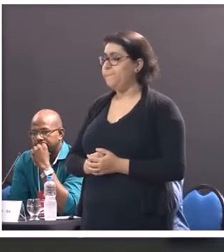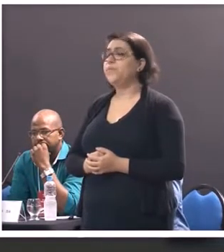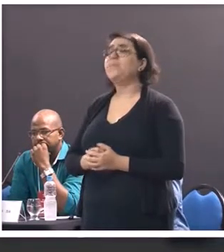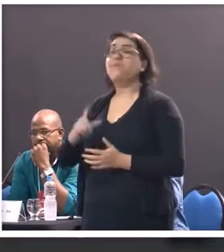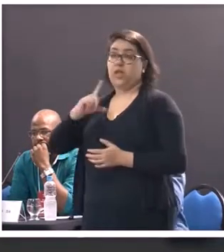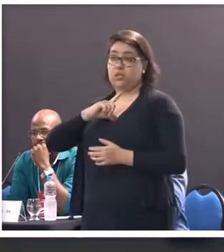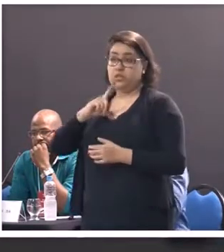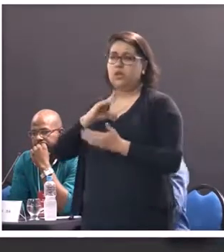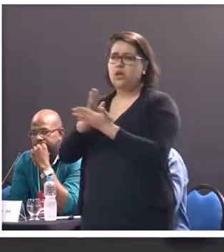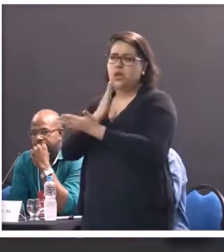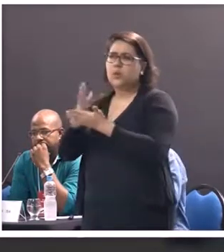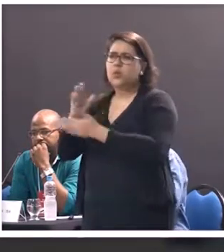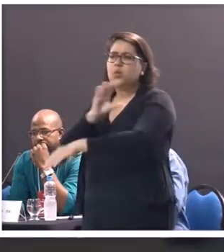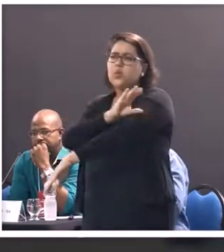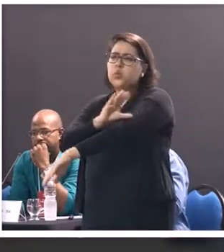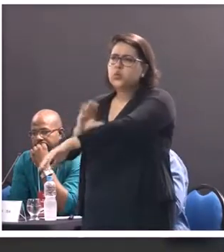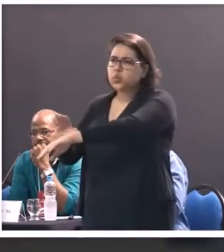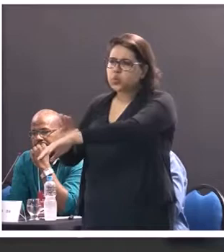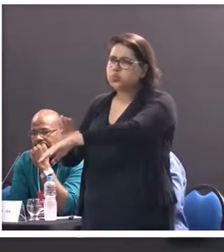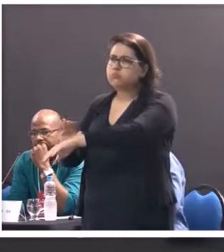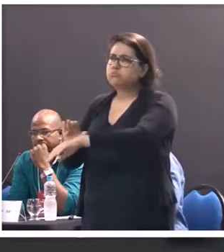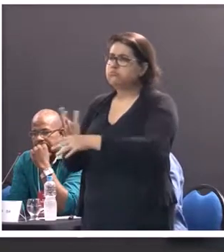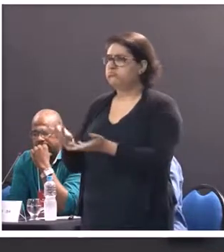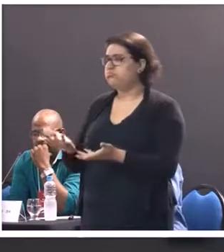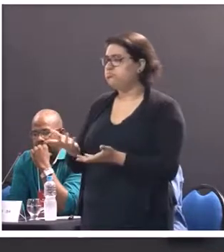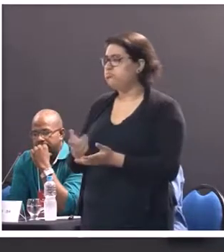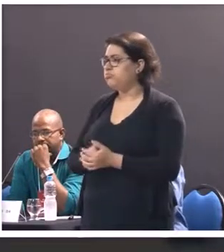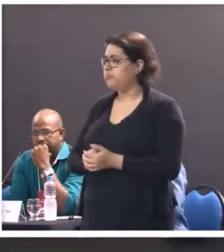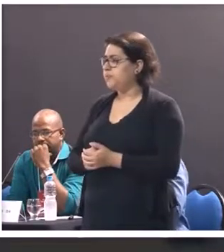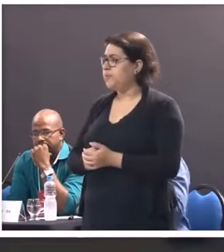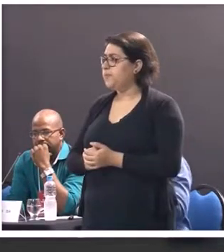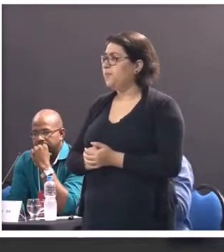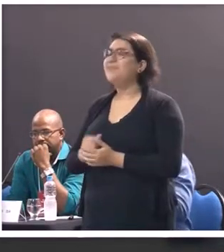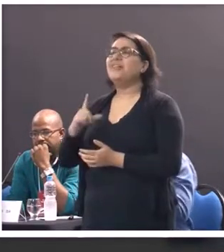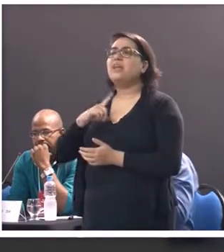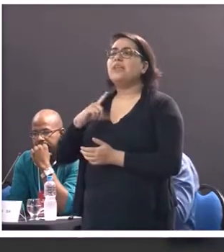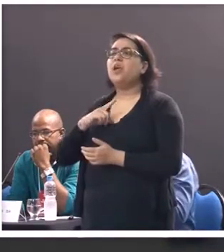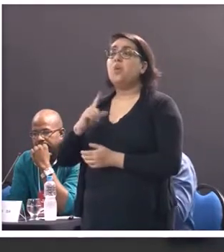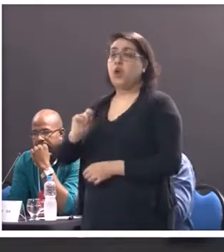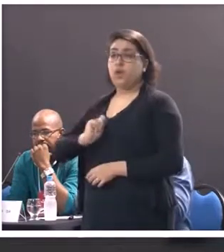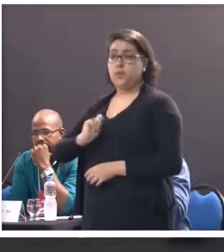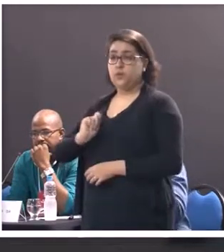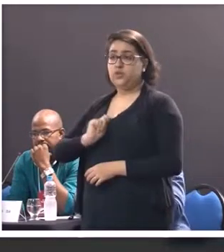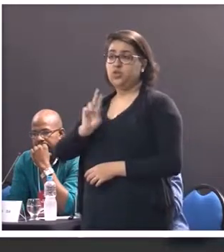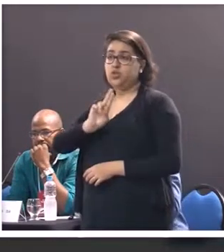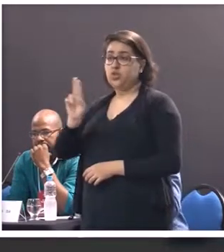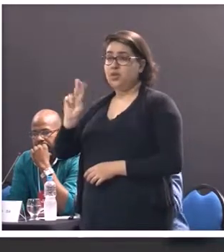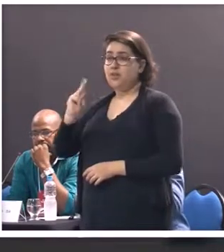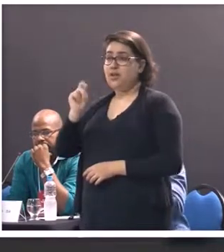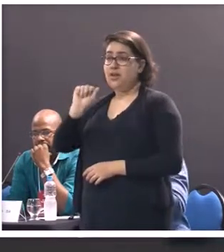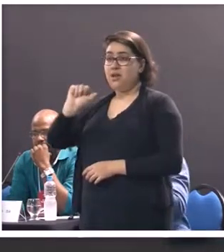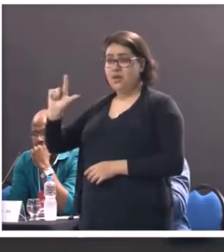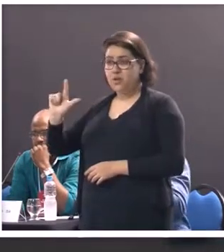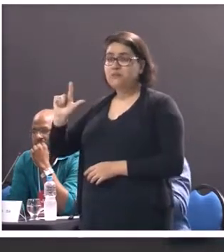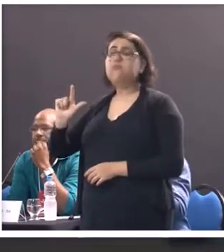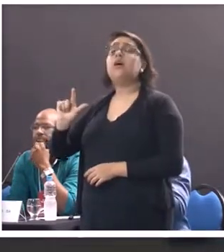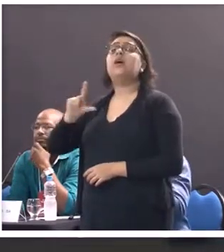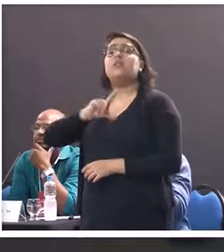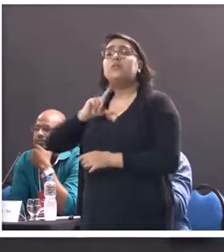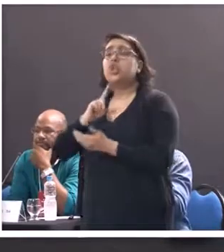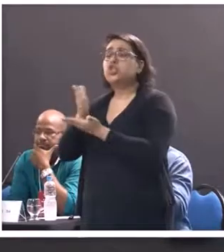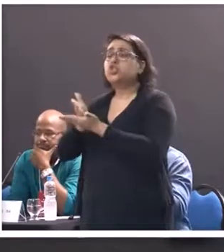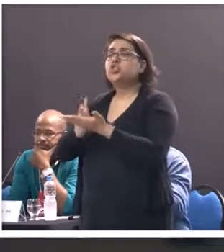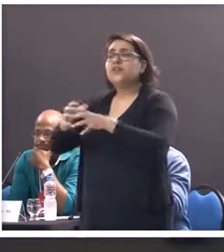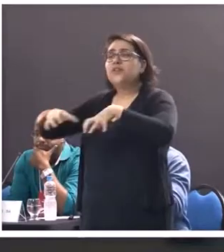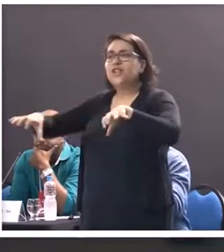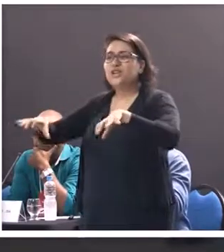existem culturas, deixa eu ver minha colinha aqui, existe um antropologista americano chamado Hall, que ele divide cultura